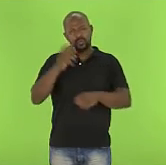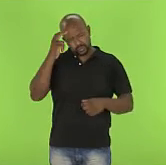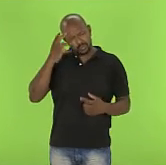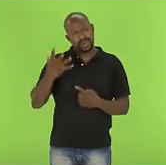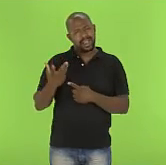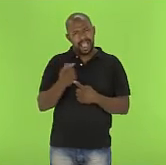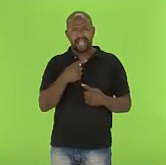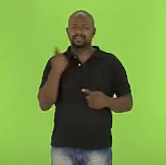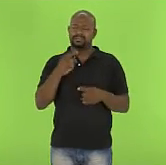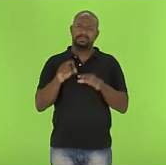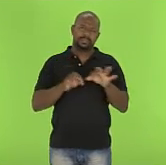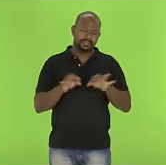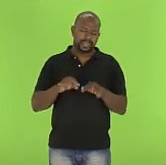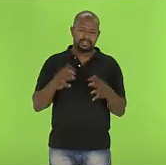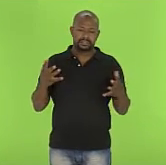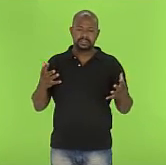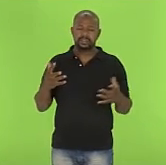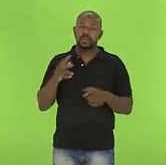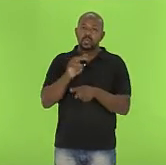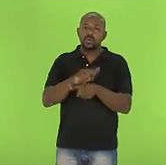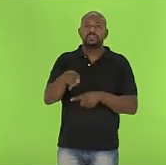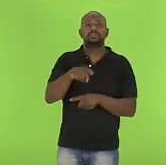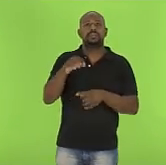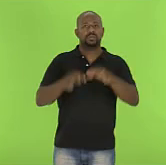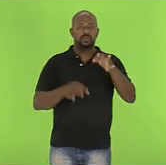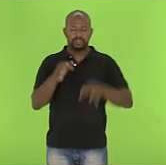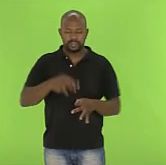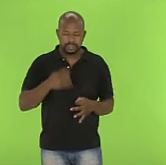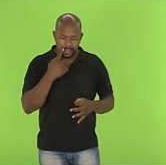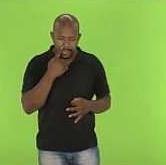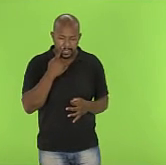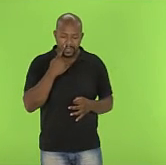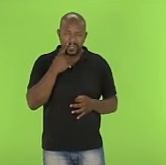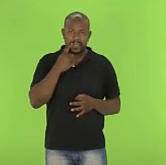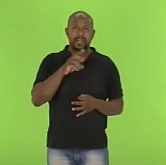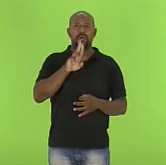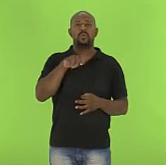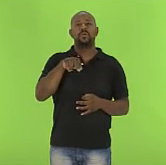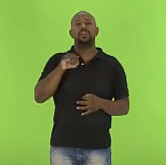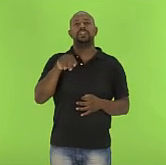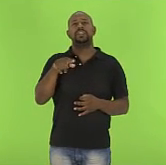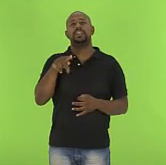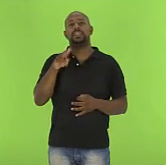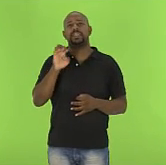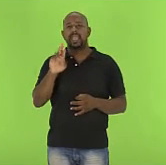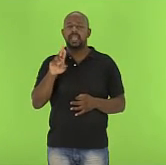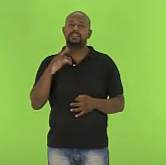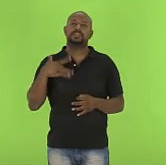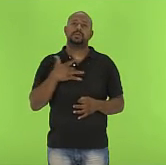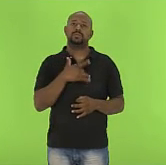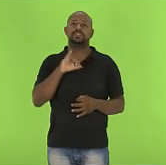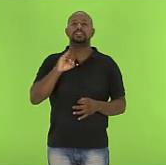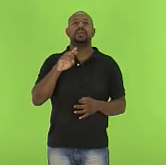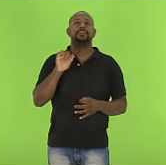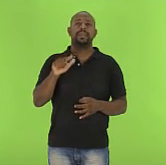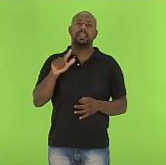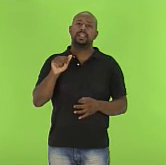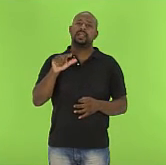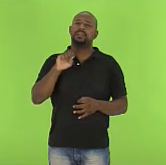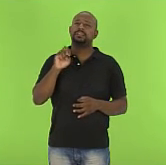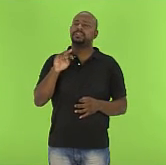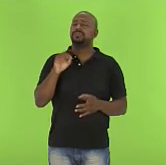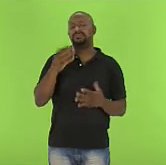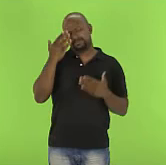apoia a cultura, que apoia a arte, que apoia nossos projetos e cuida da parte jurídica. A Unicare Saúde, Isabela Santos,